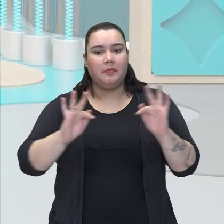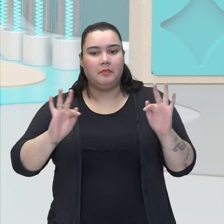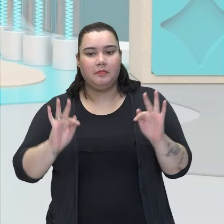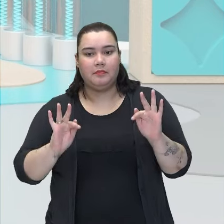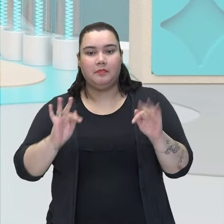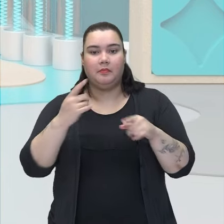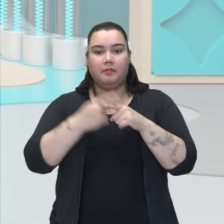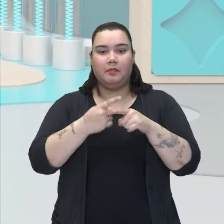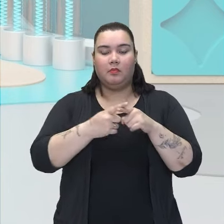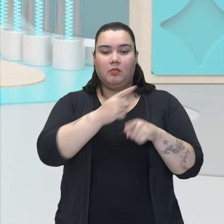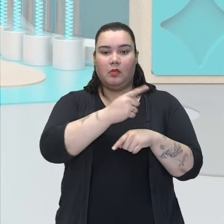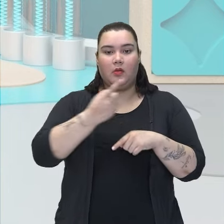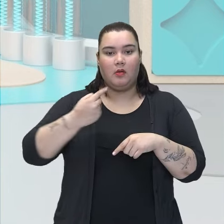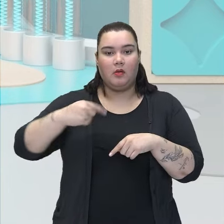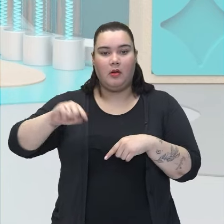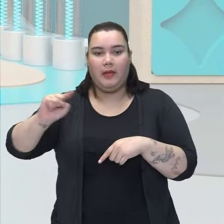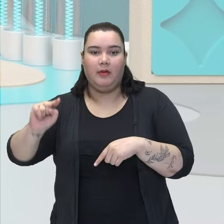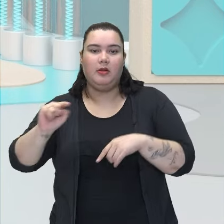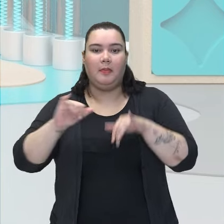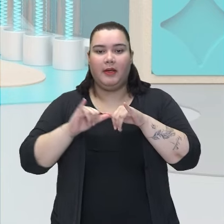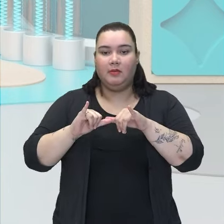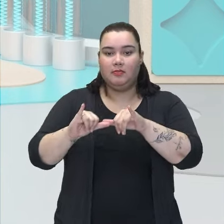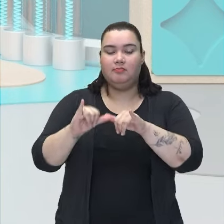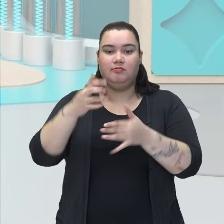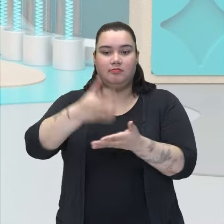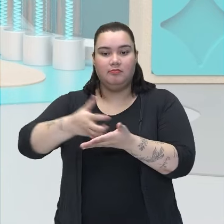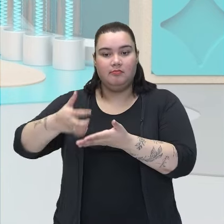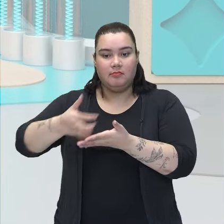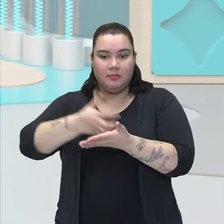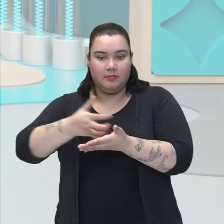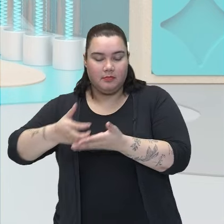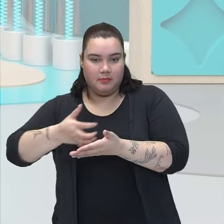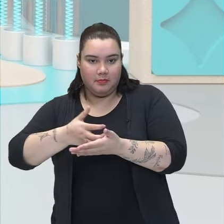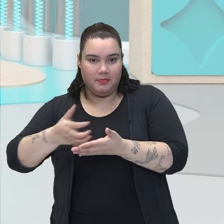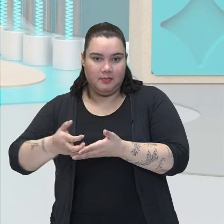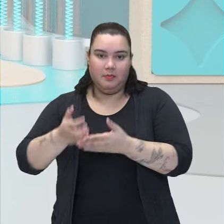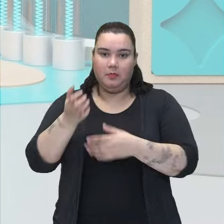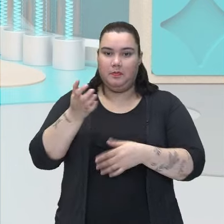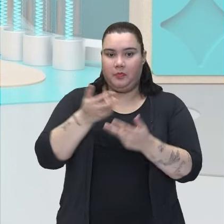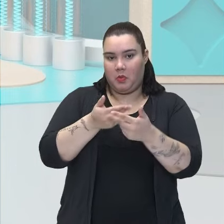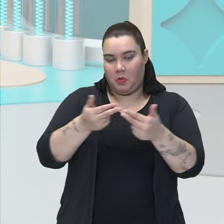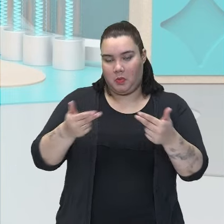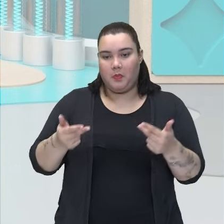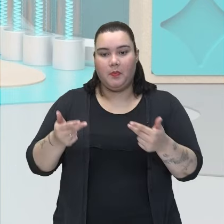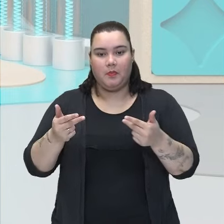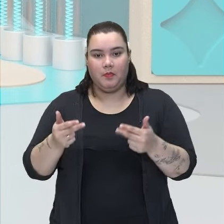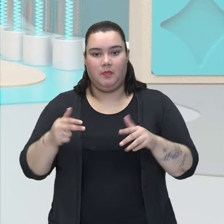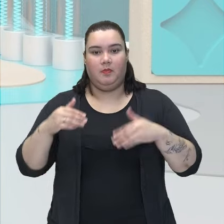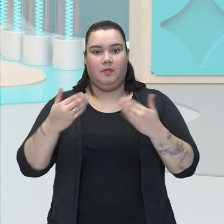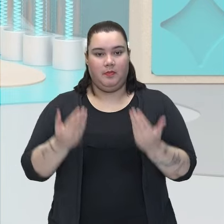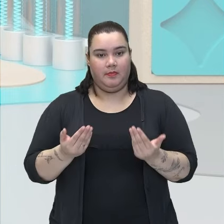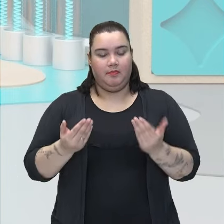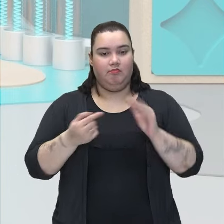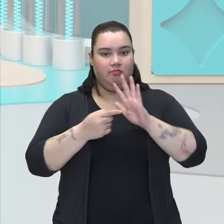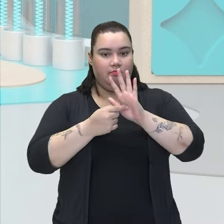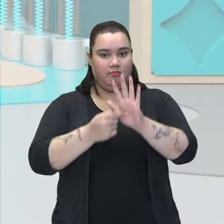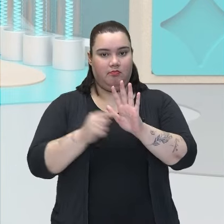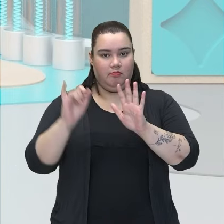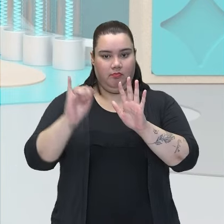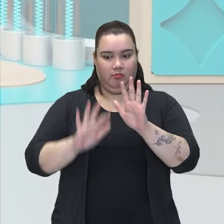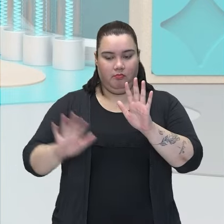ia fazer compras. Então, aquele carrinho onde ela estava está indicando que ela ia fazer